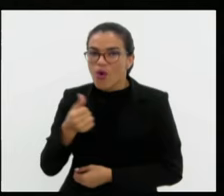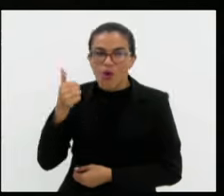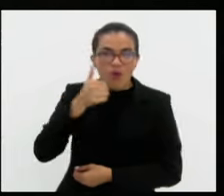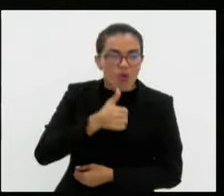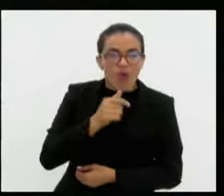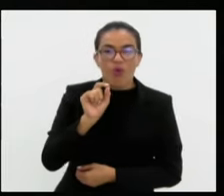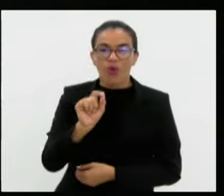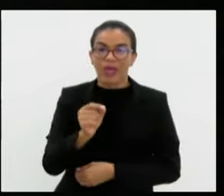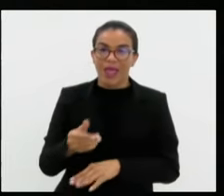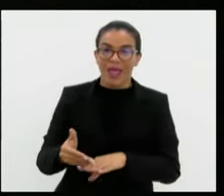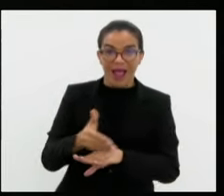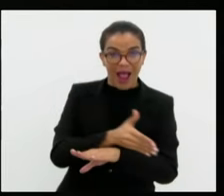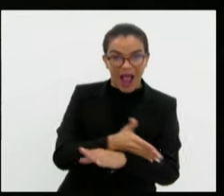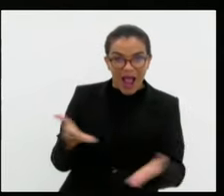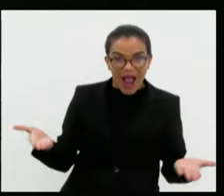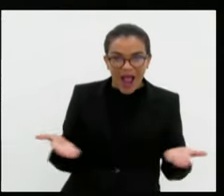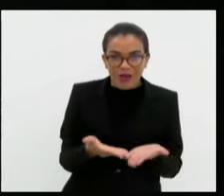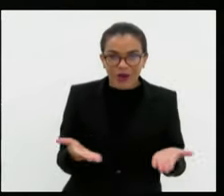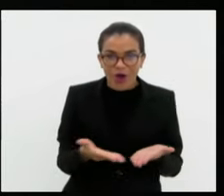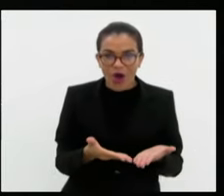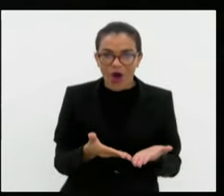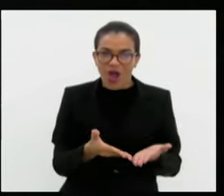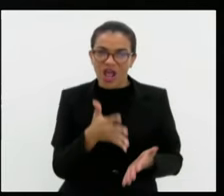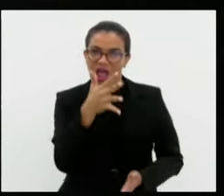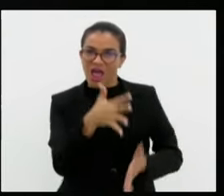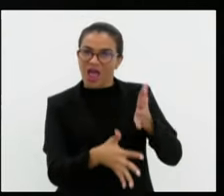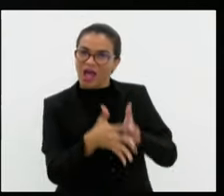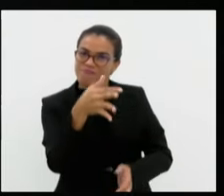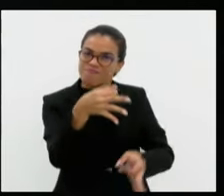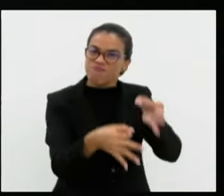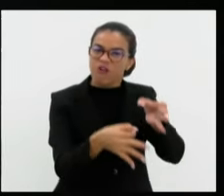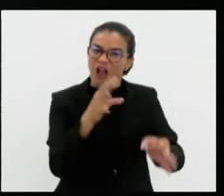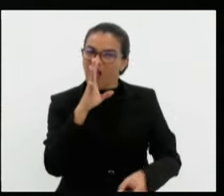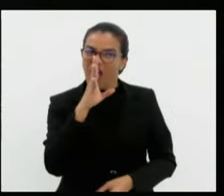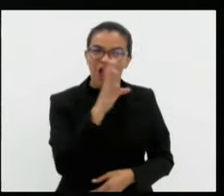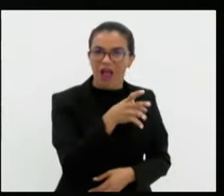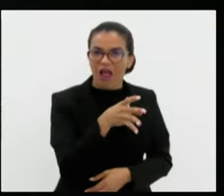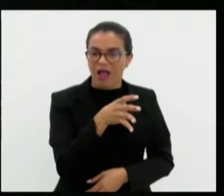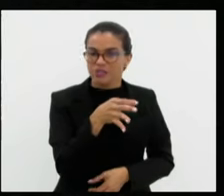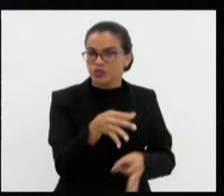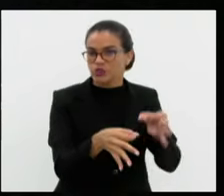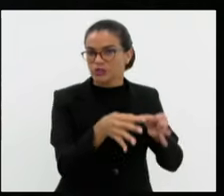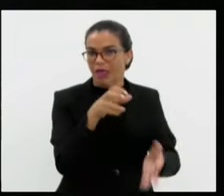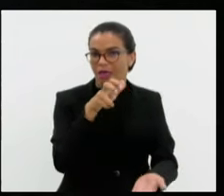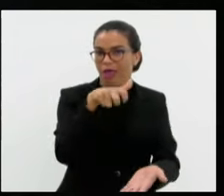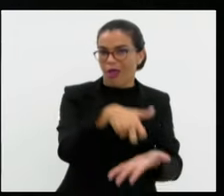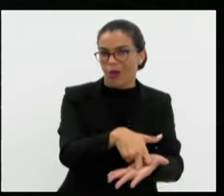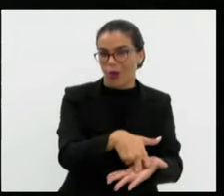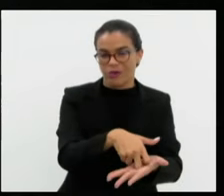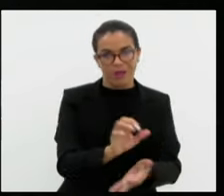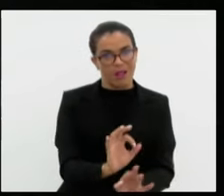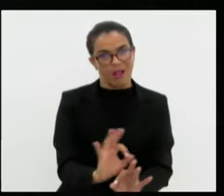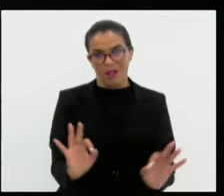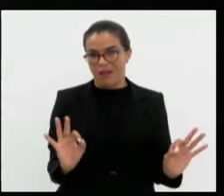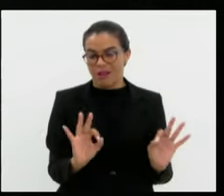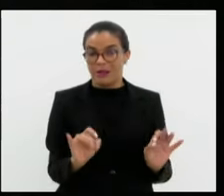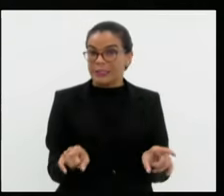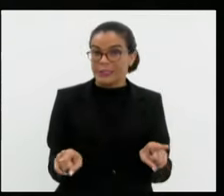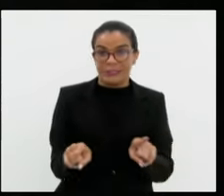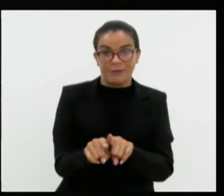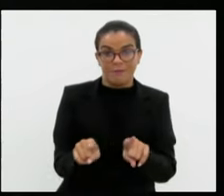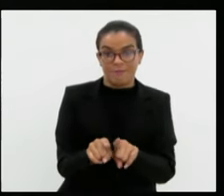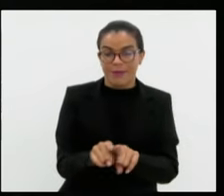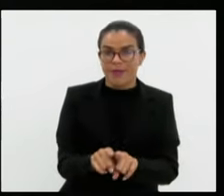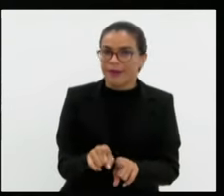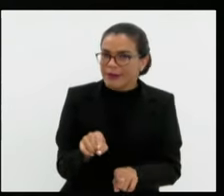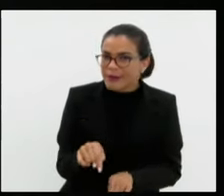maneira antecipada, prejulgar a deputada Lucinha e condená-la. Assim como também faz